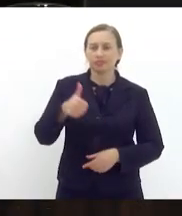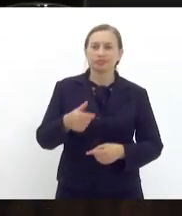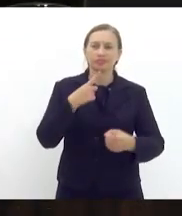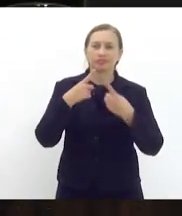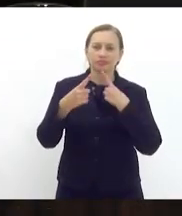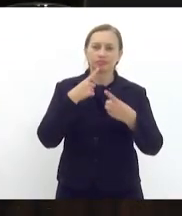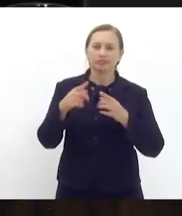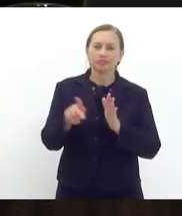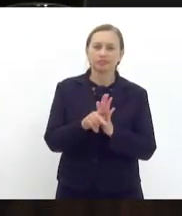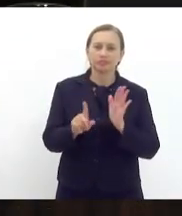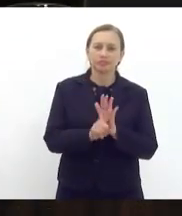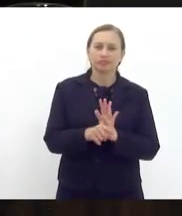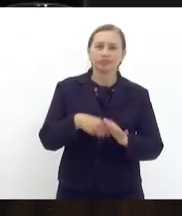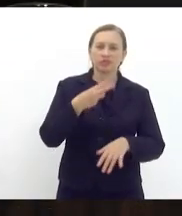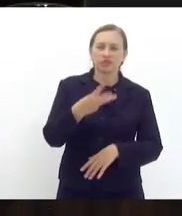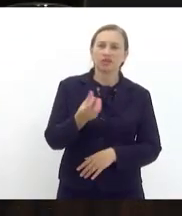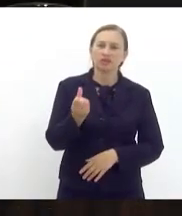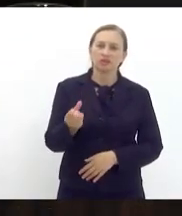Samiel lei número